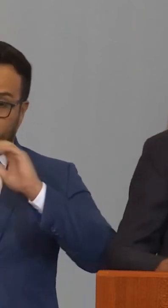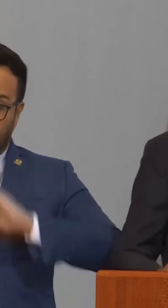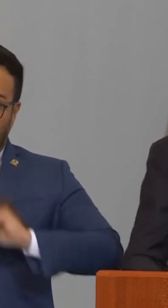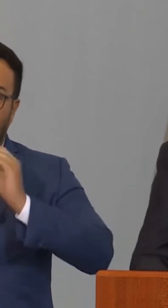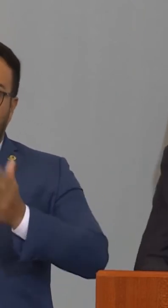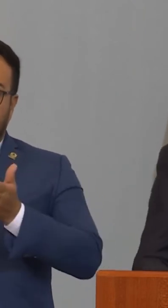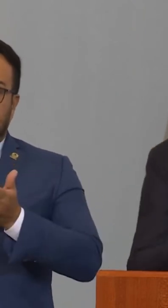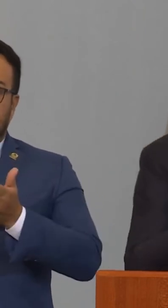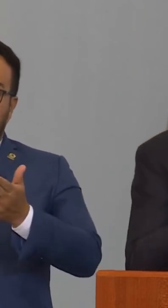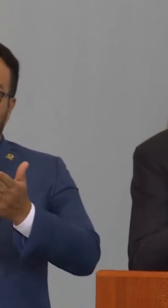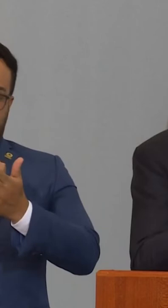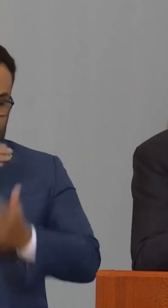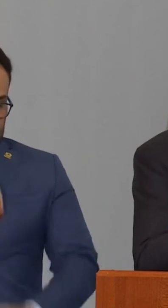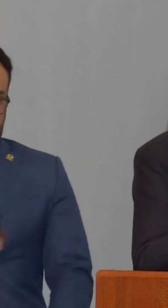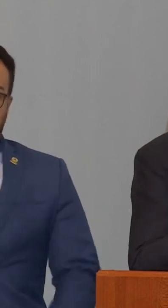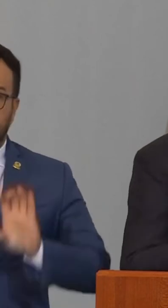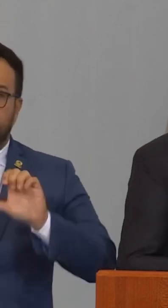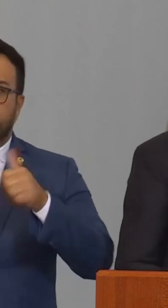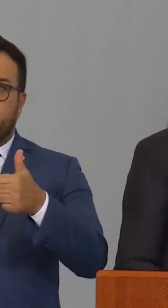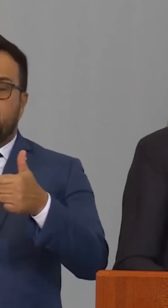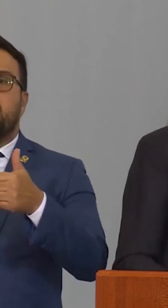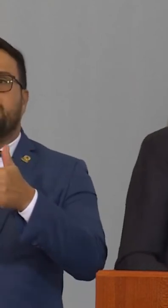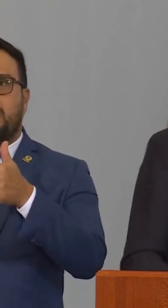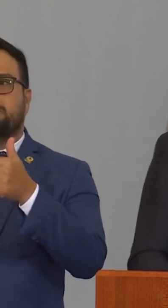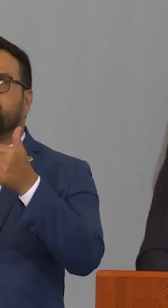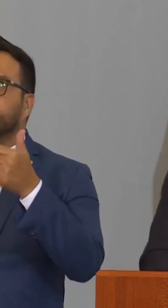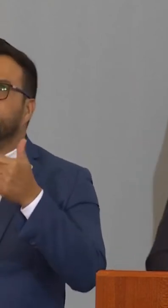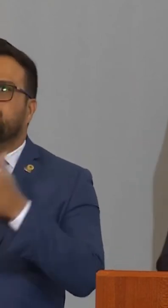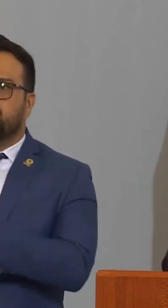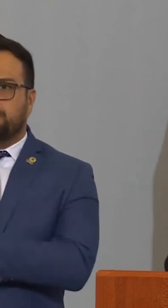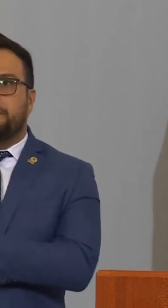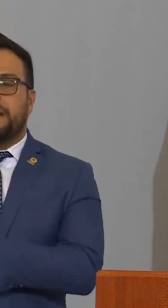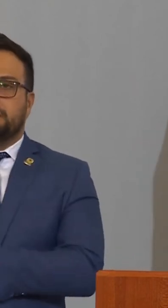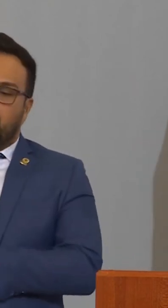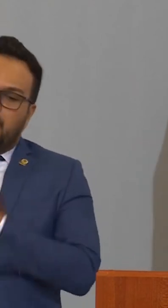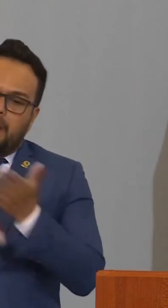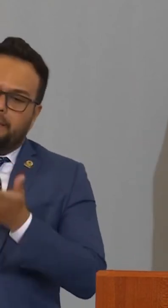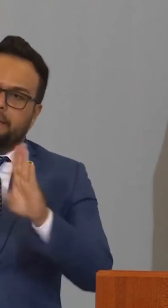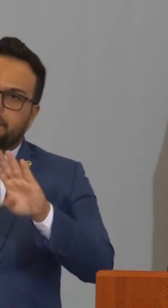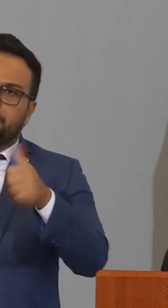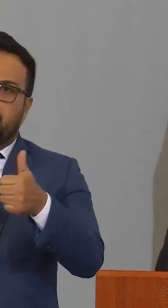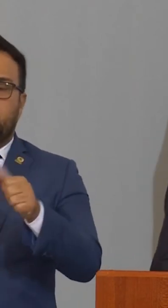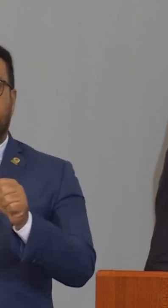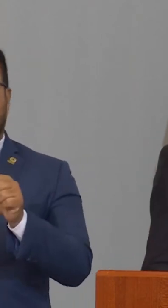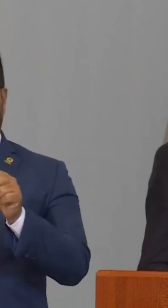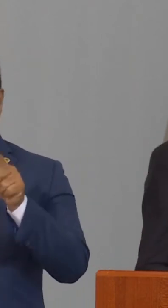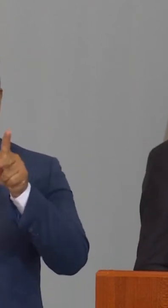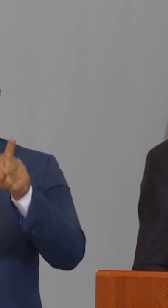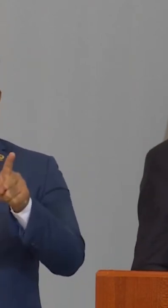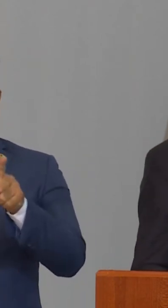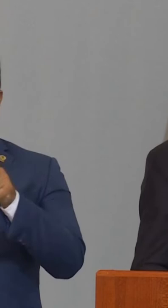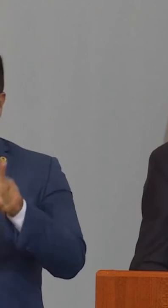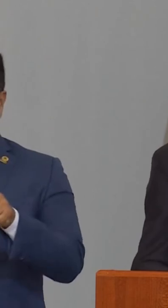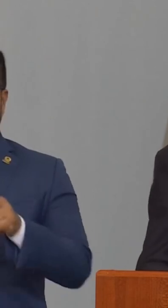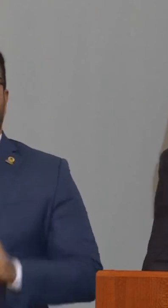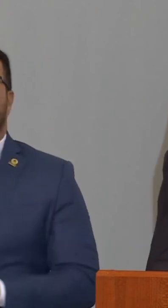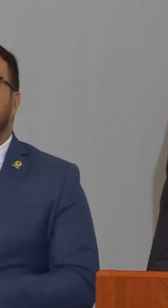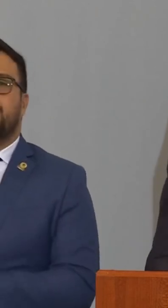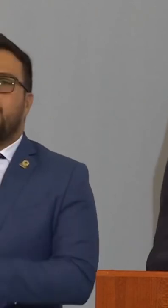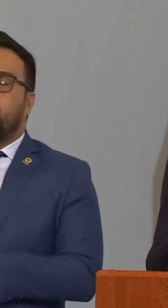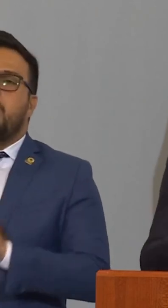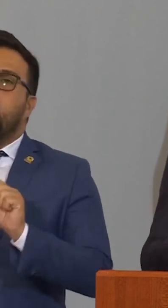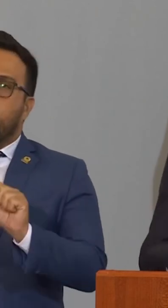vou ser espalhados pelo Brasil para bem atender a nossa população e isso não é uma